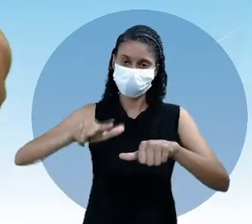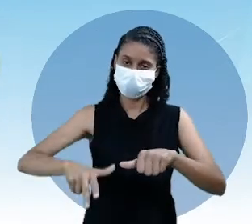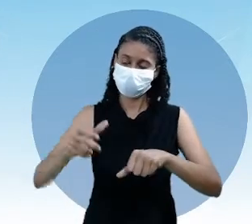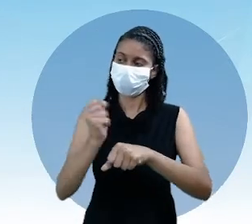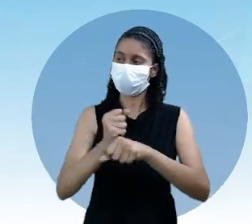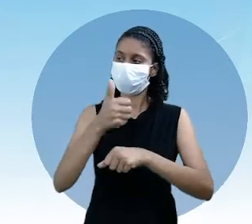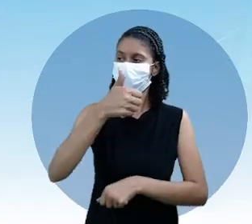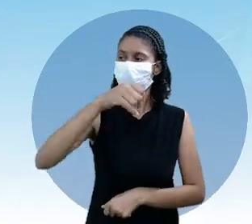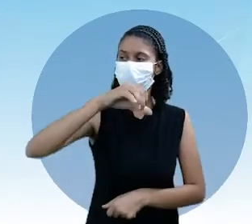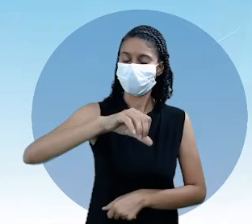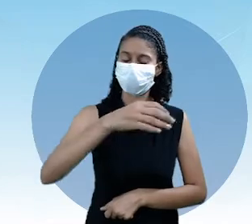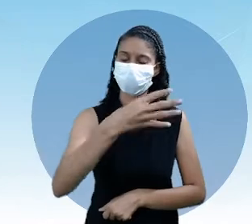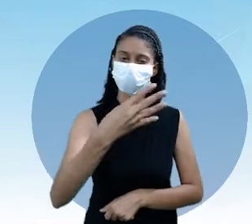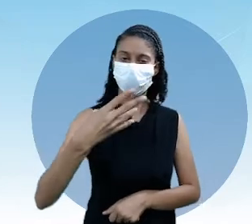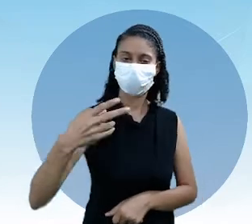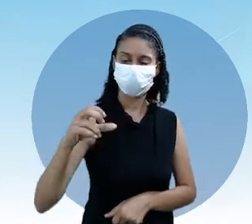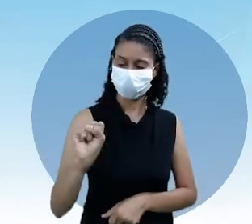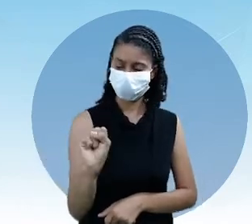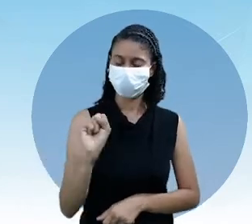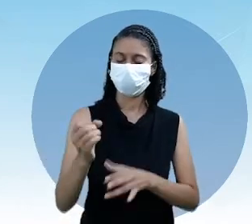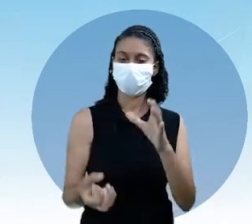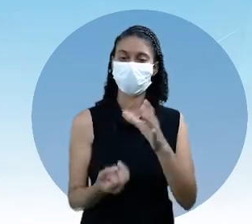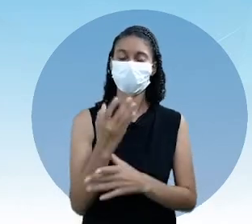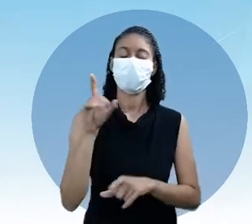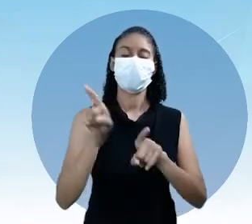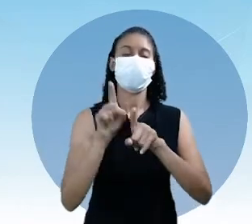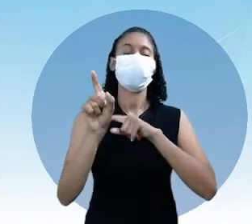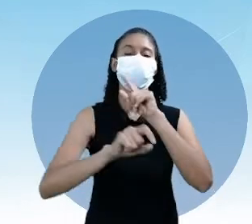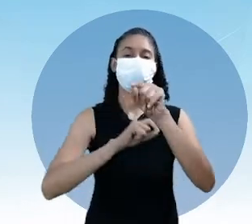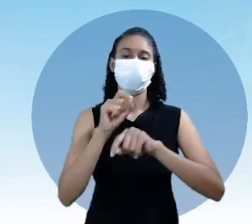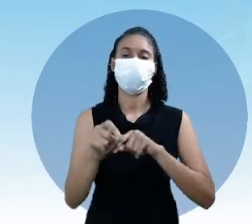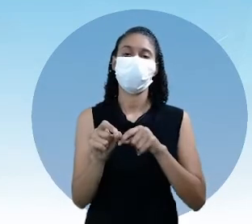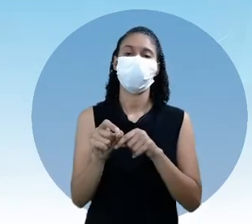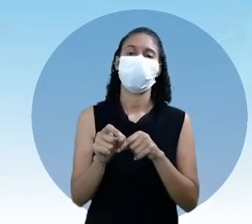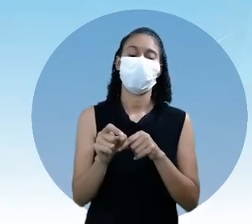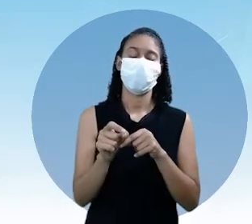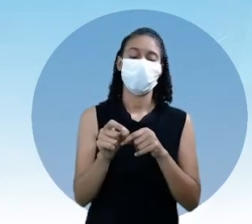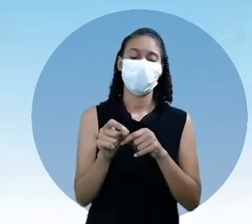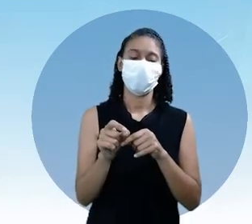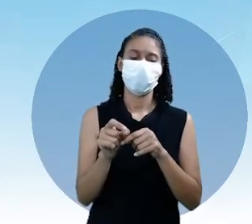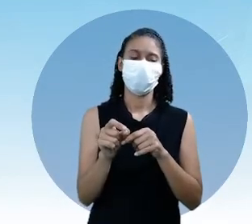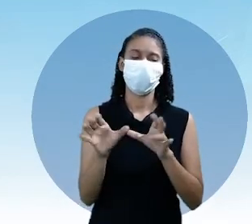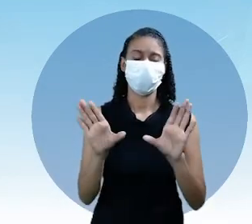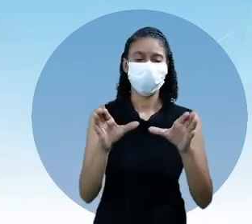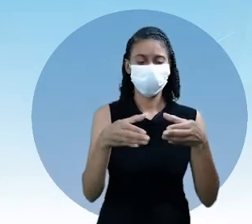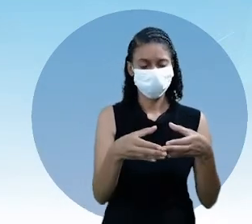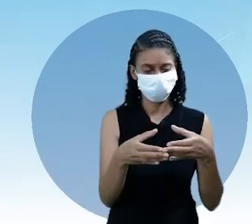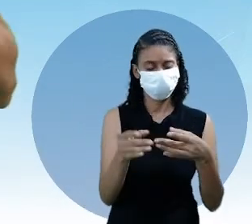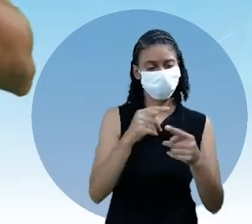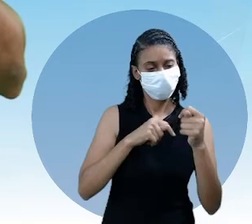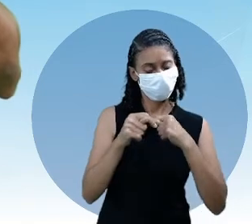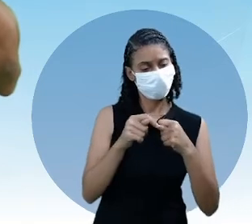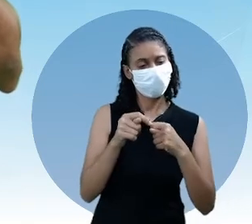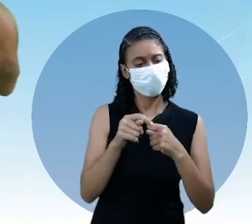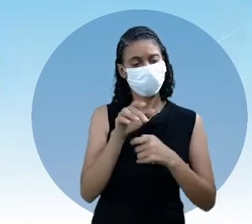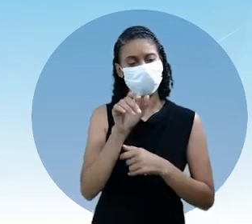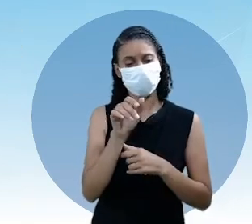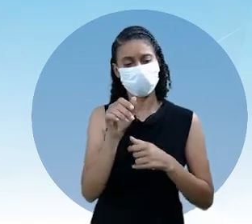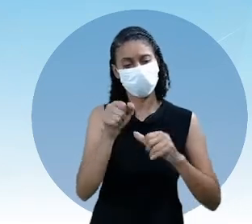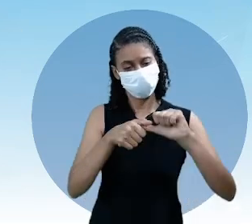1948, também vai ser criada, né, a Comissão Econômica para a América Latina e Caribe, que vai trazer uma série